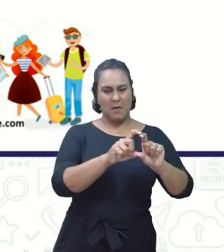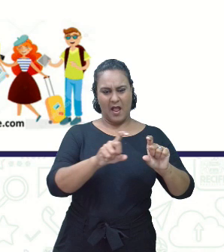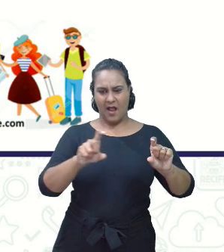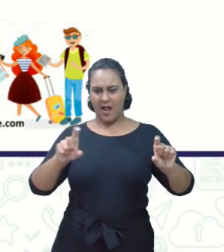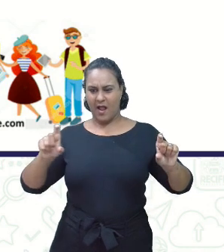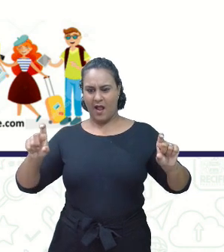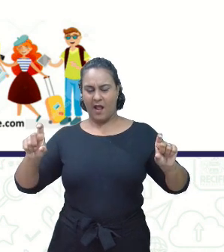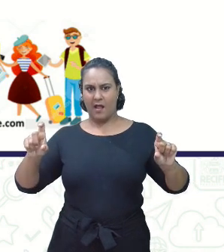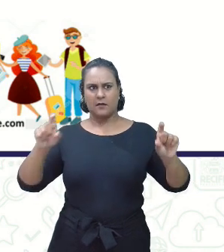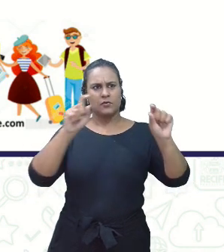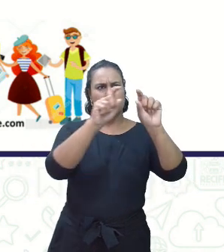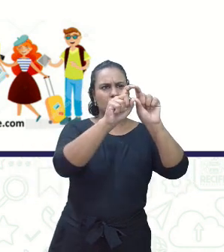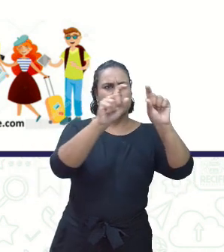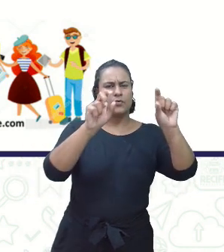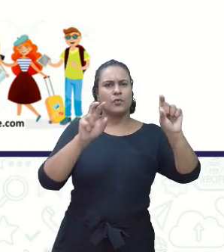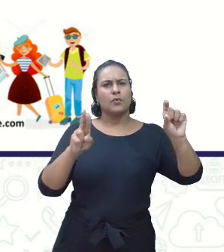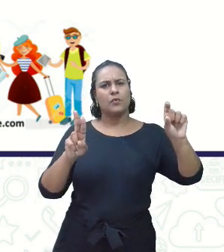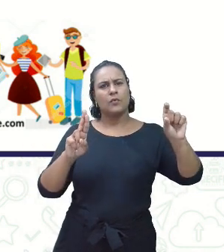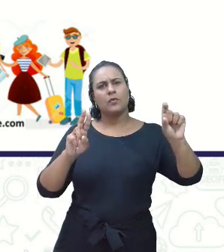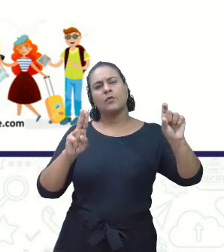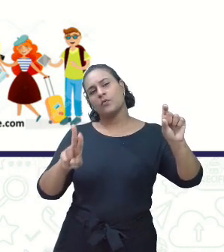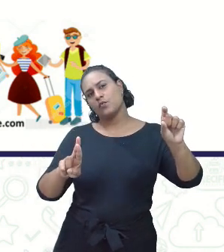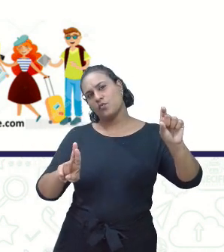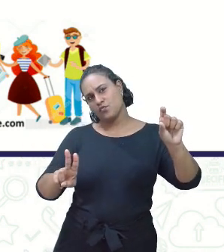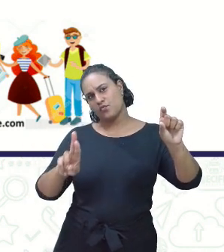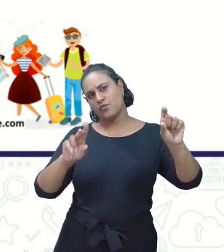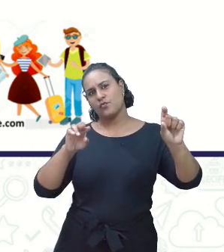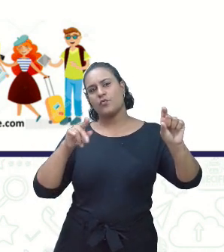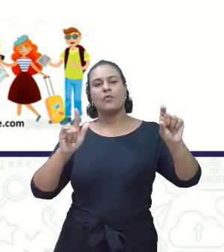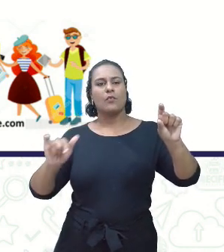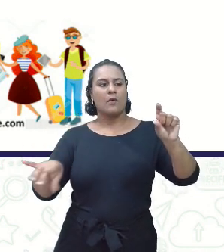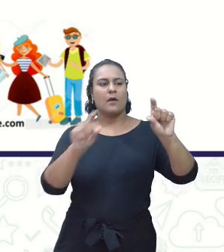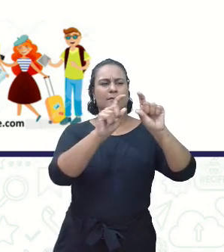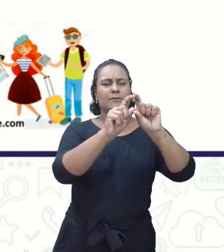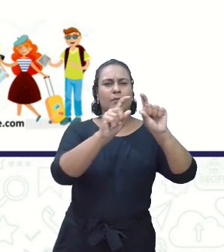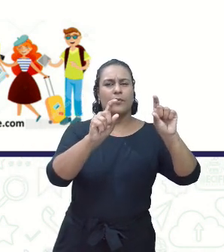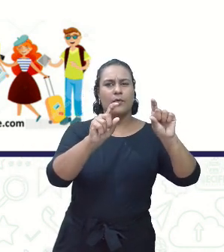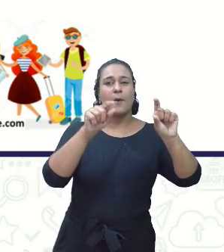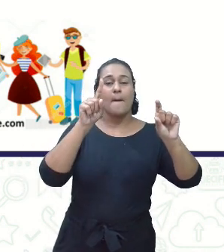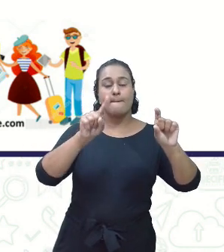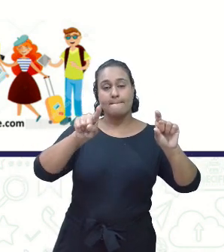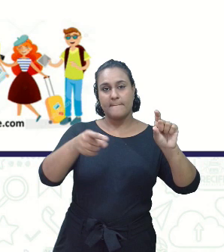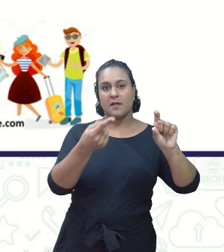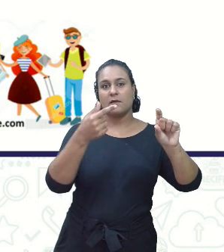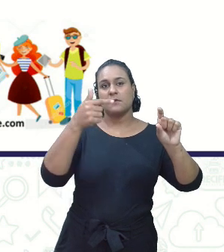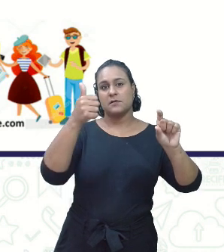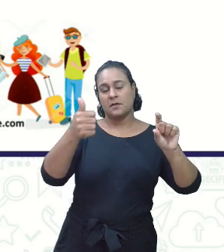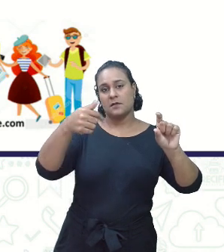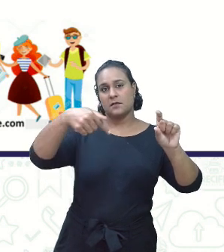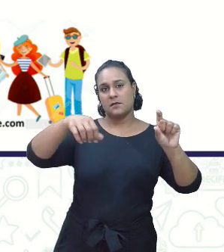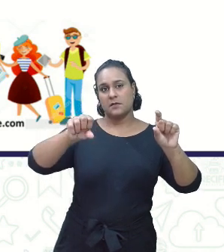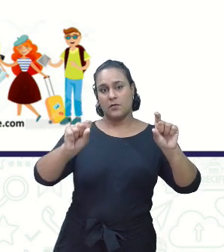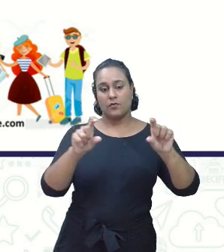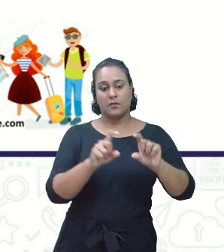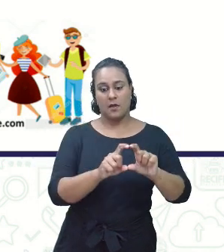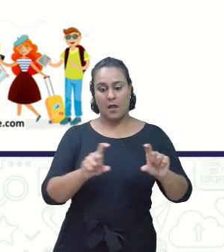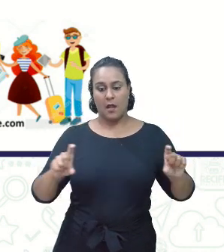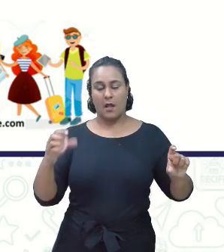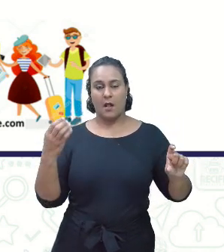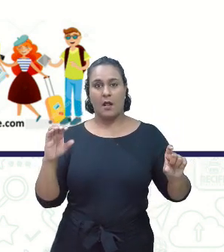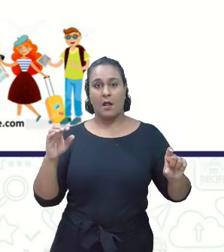que no Uruguai. No Uruguai, como a gente tinha falado antes, tem 1.178 pessoas e aqui na Colômbia a gente